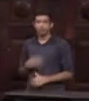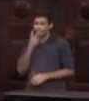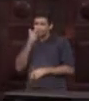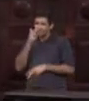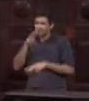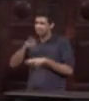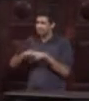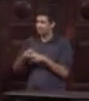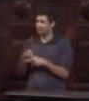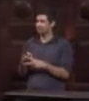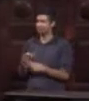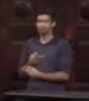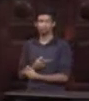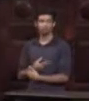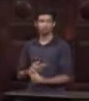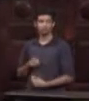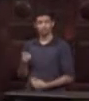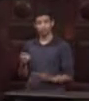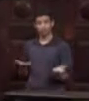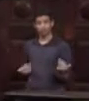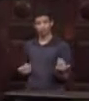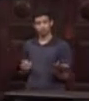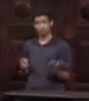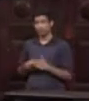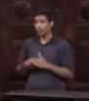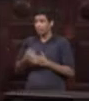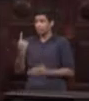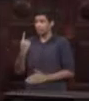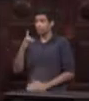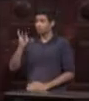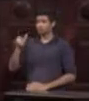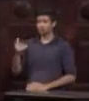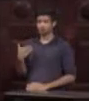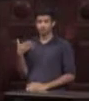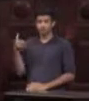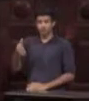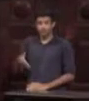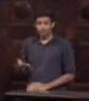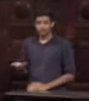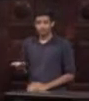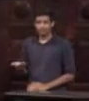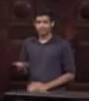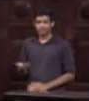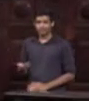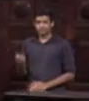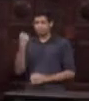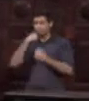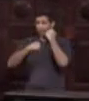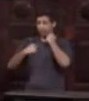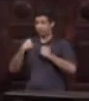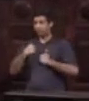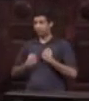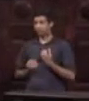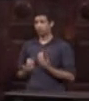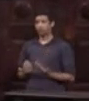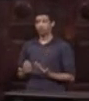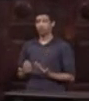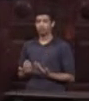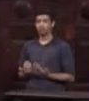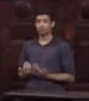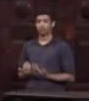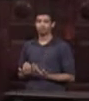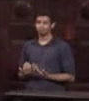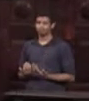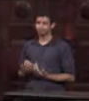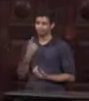uma cadeia. E esse adolescente, na sua primeira passagem, presidente, numa unidade de internação